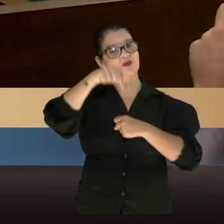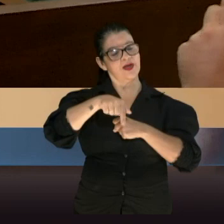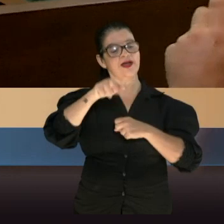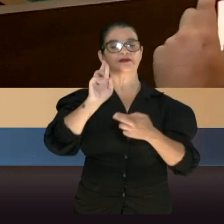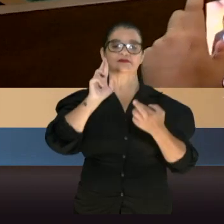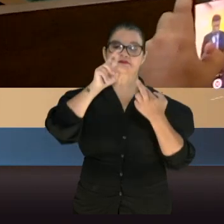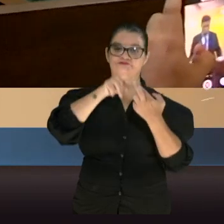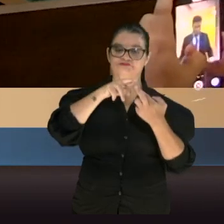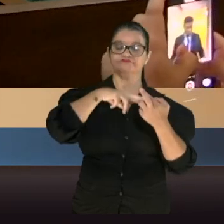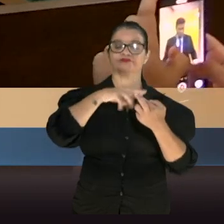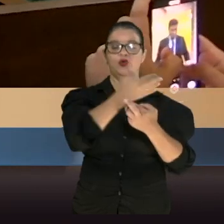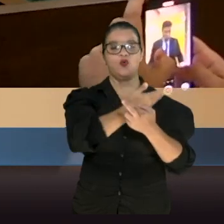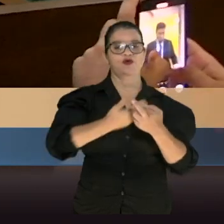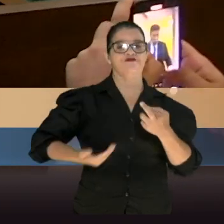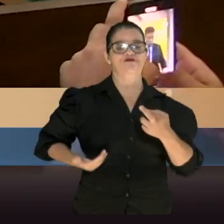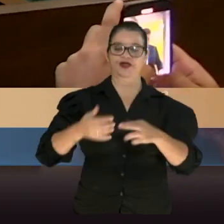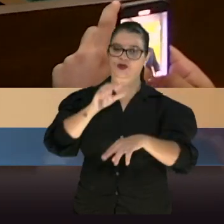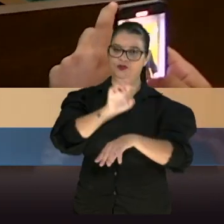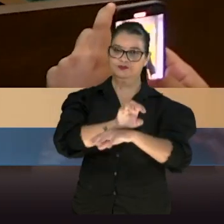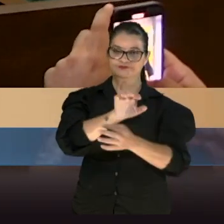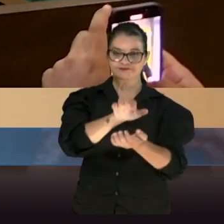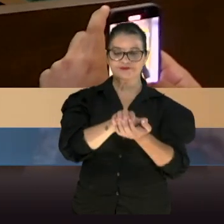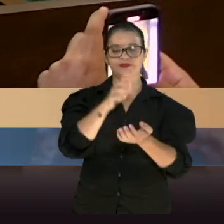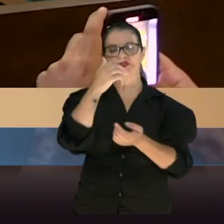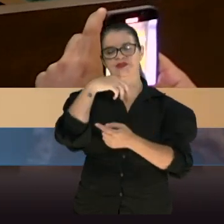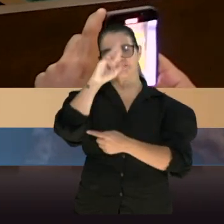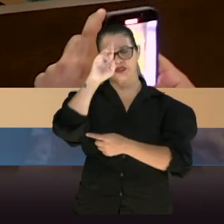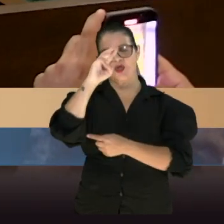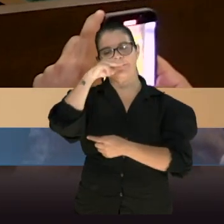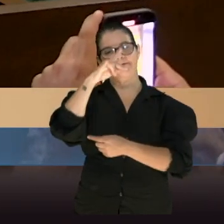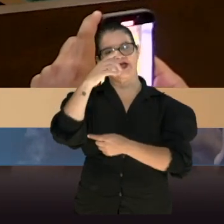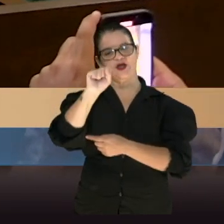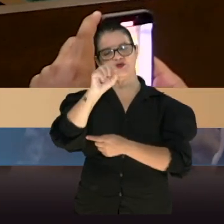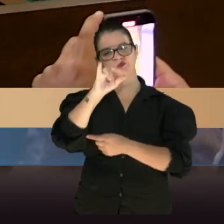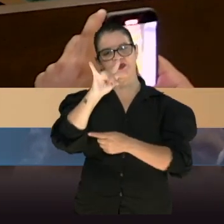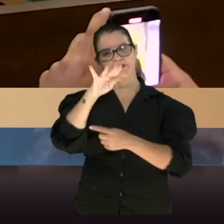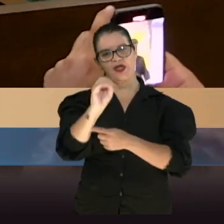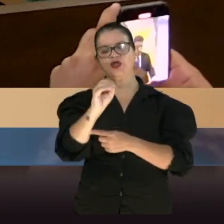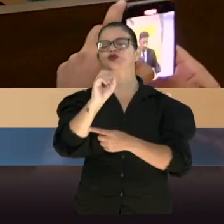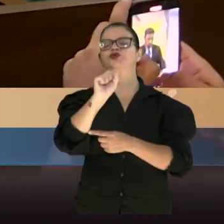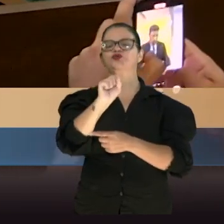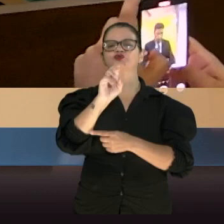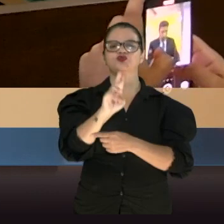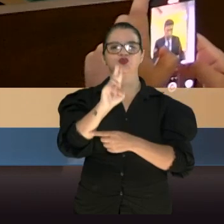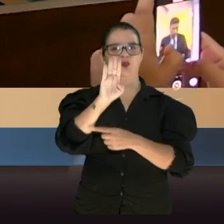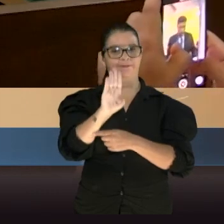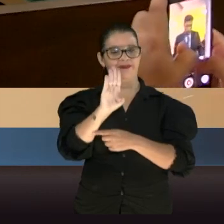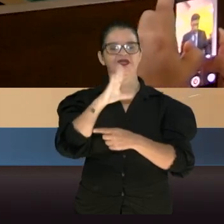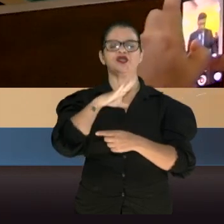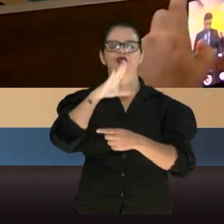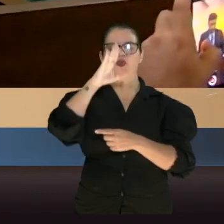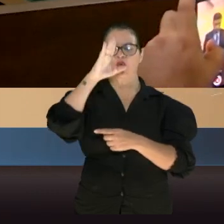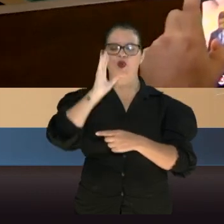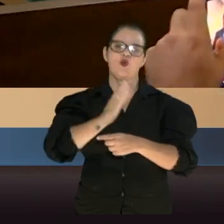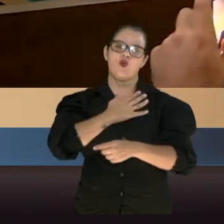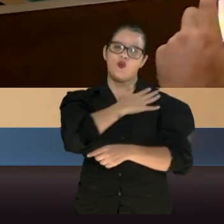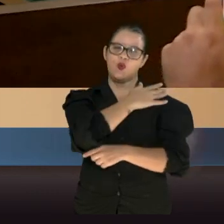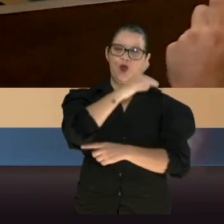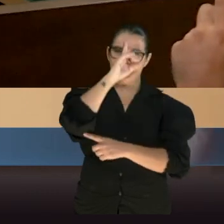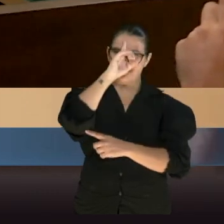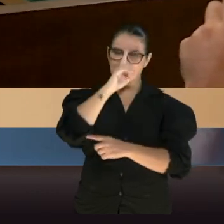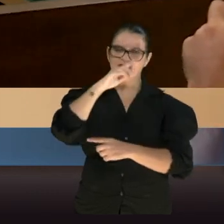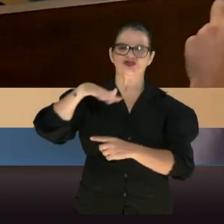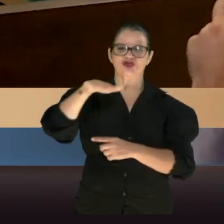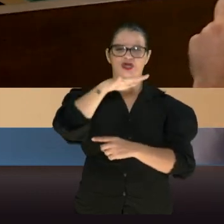representando Governo de Pernambuco, senhor Marcos Ramalho, subcomandante-geral da Polícia Militar do Estado de